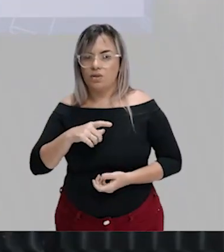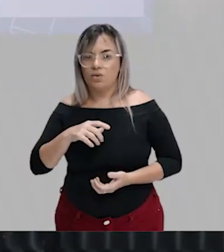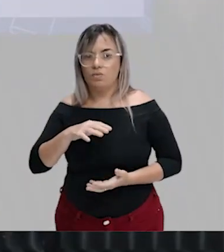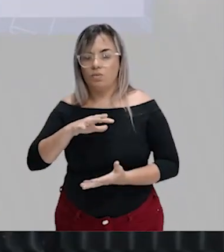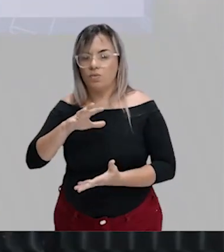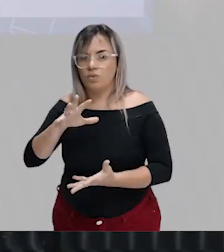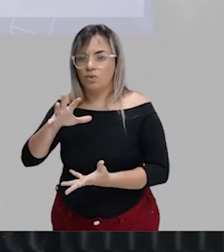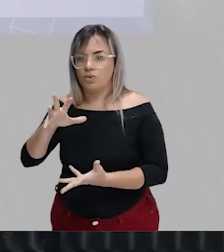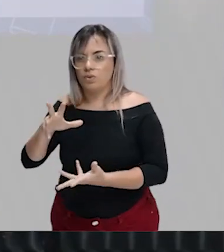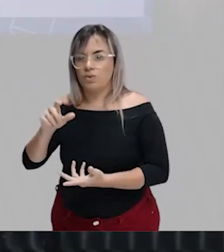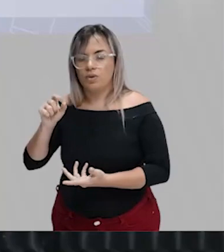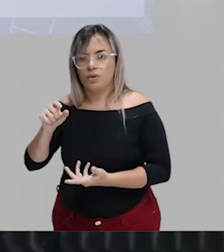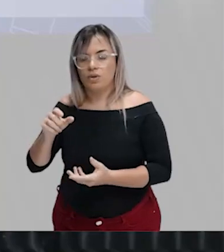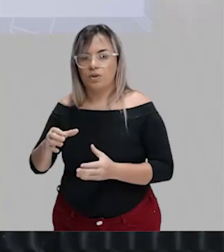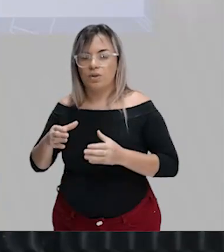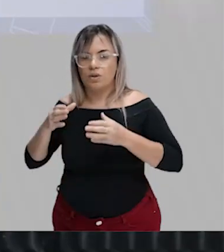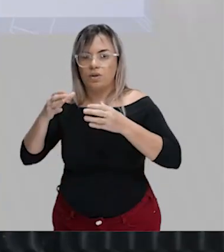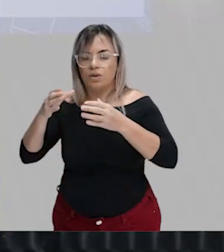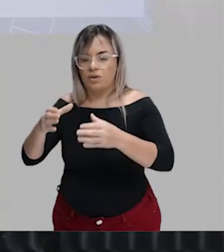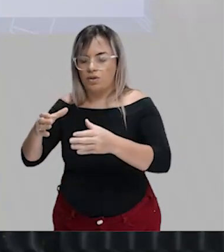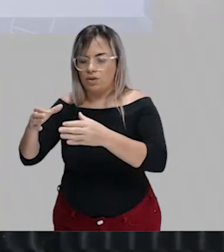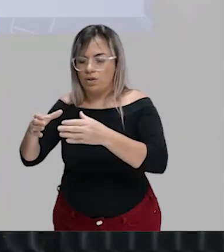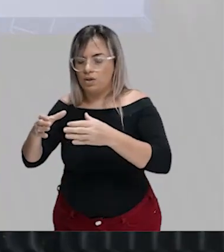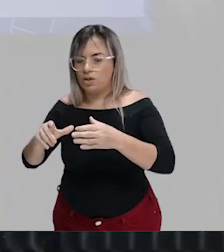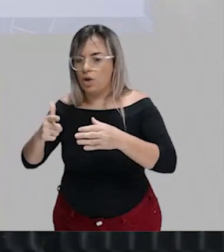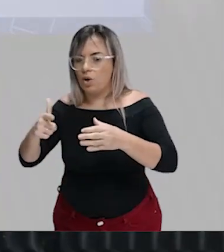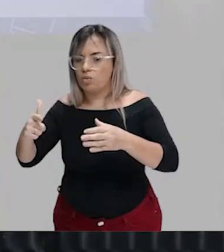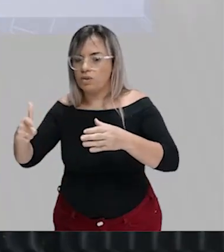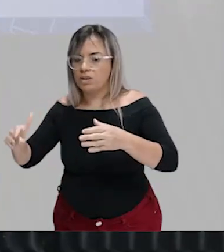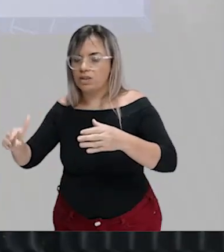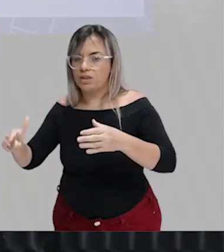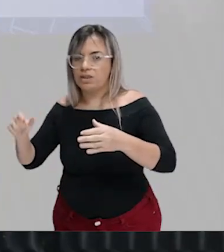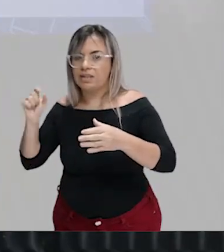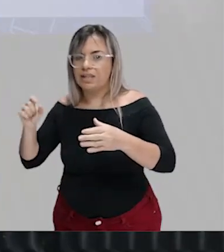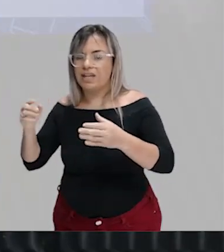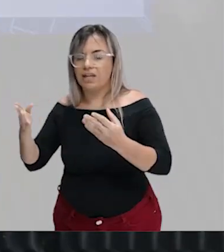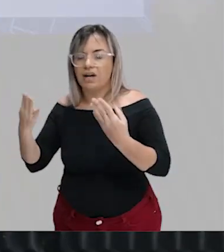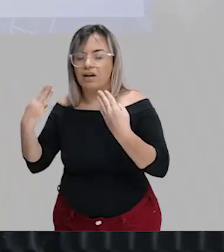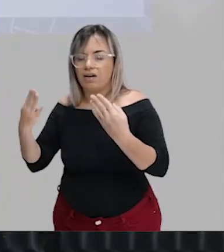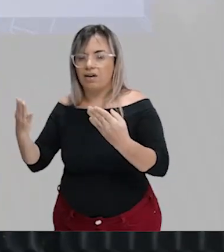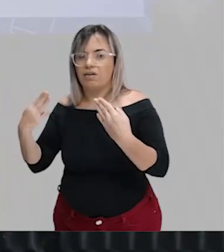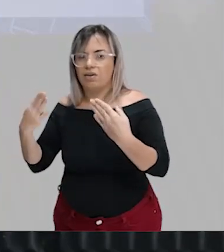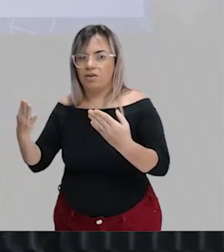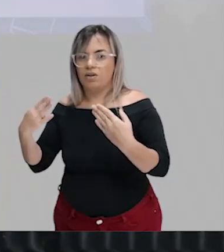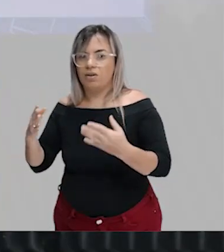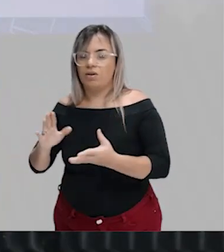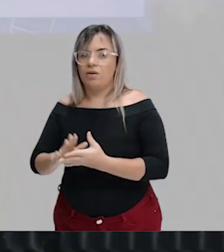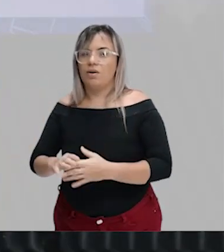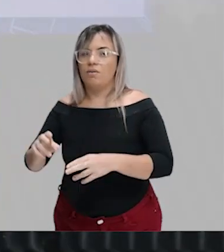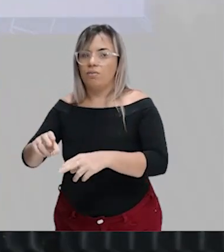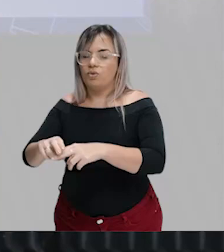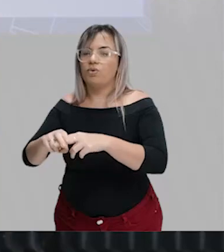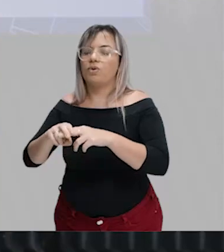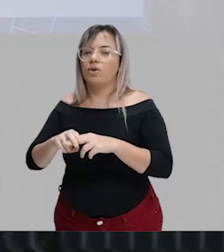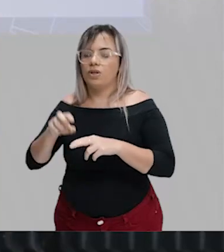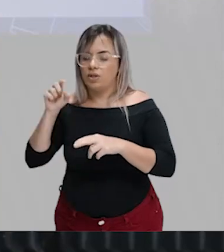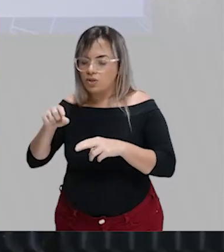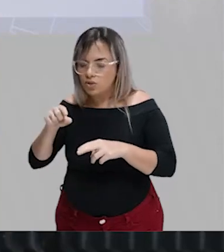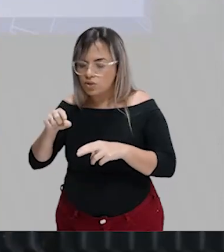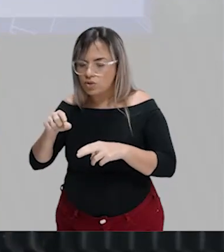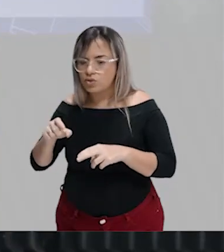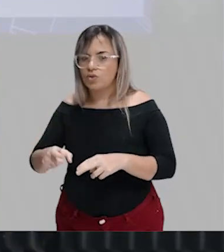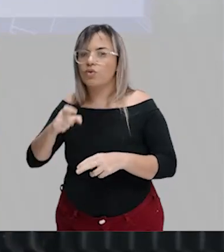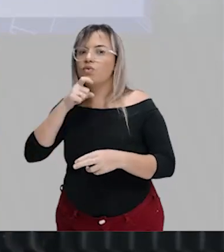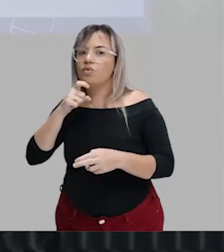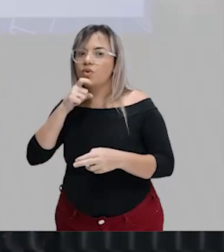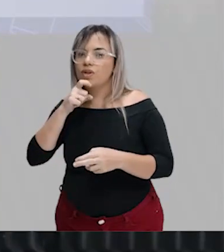aparecer nos locais em que não há calor, ou seja, o frio ele é a ausência do calor, tá certo?